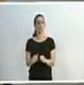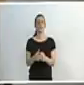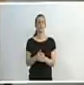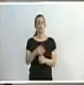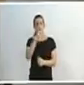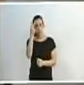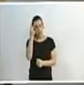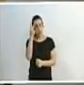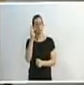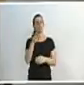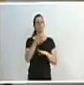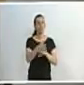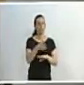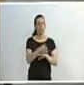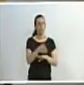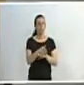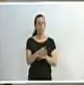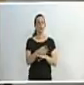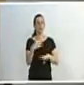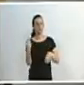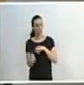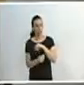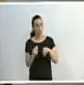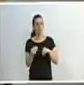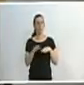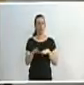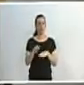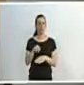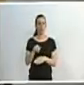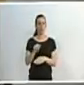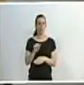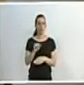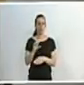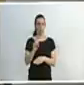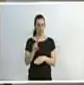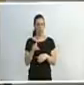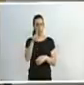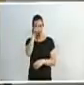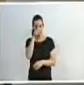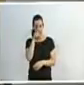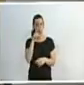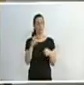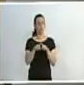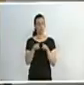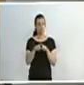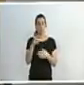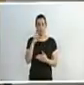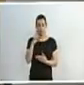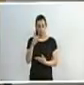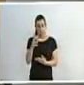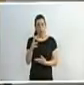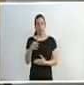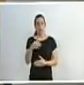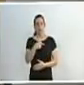que lá estiveram para com este envolvimento. Mas também, seu presidente, o vereador Roberto Tibés